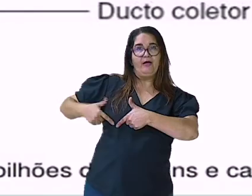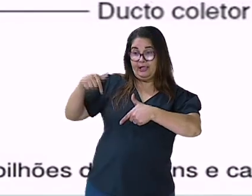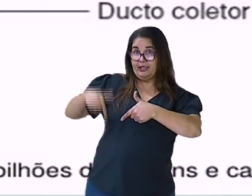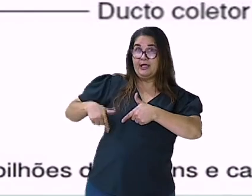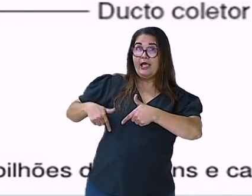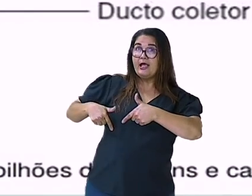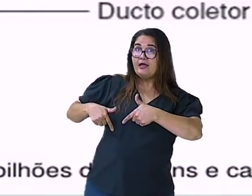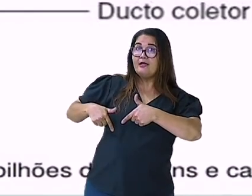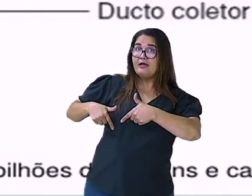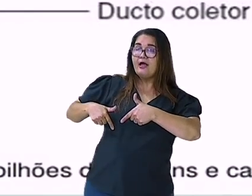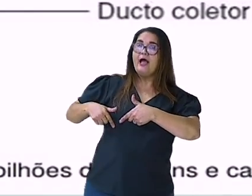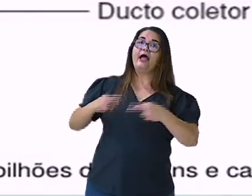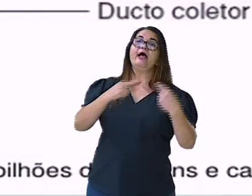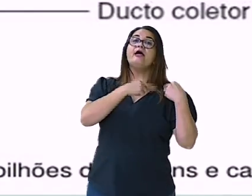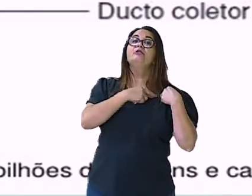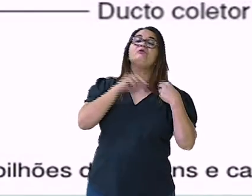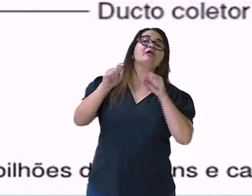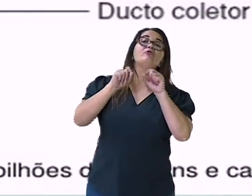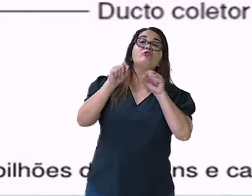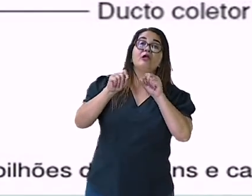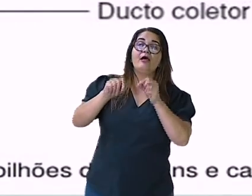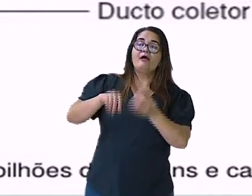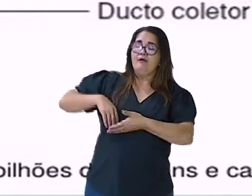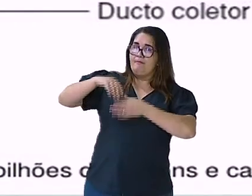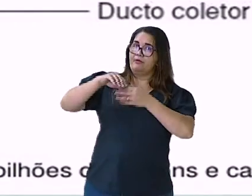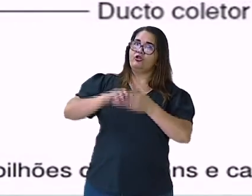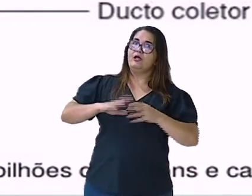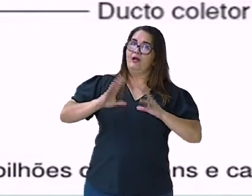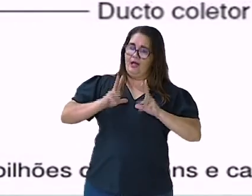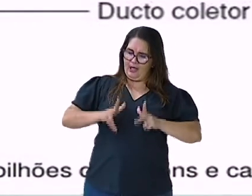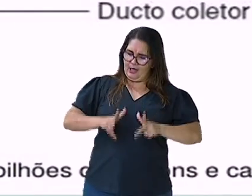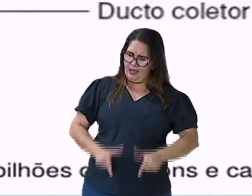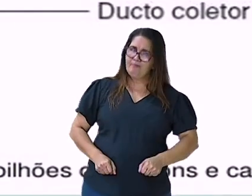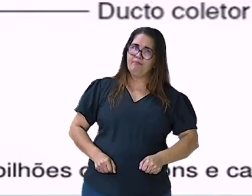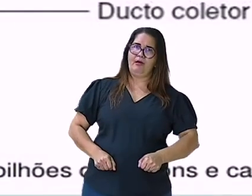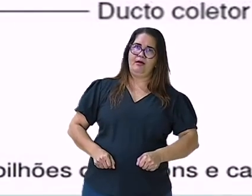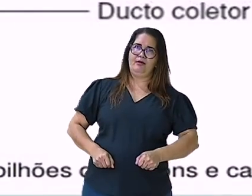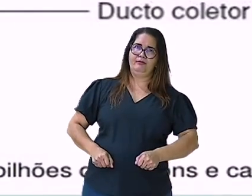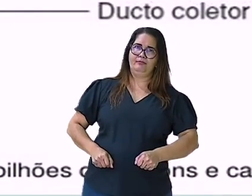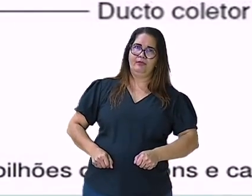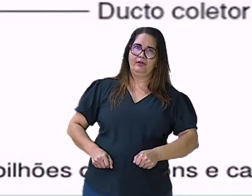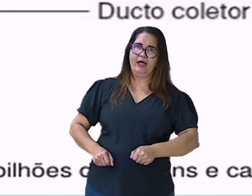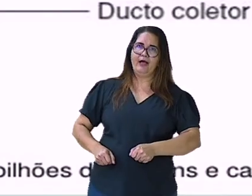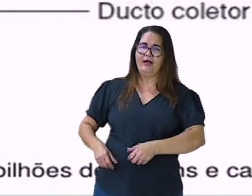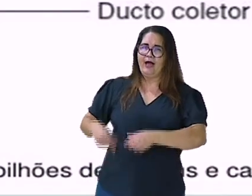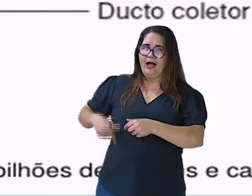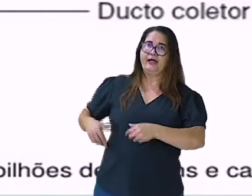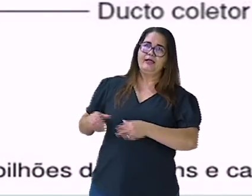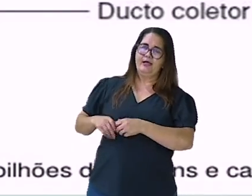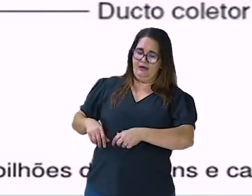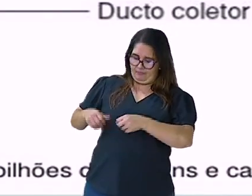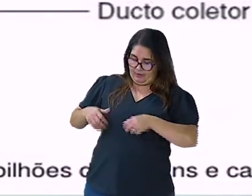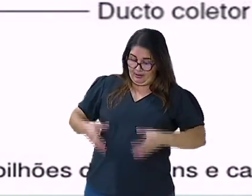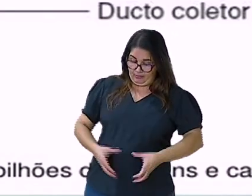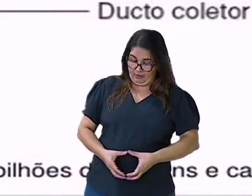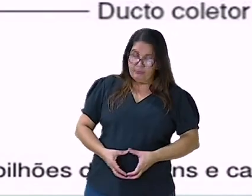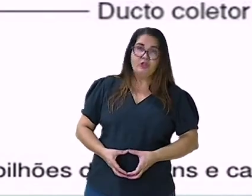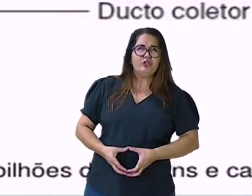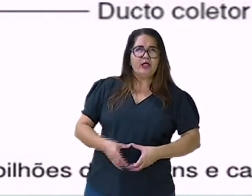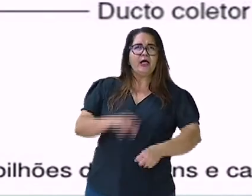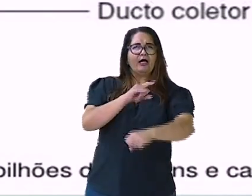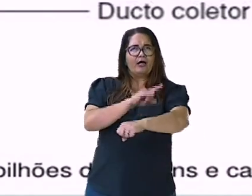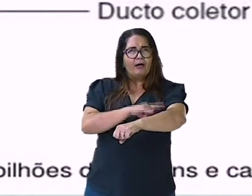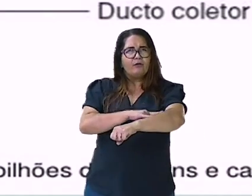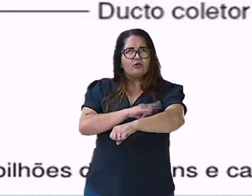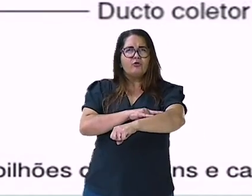o sangue, tirar os resíduos, produzir a excreta, que é a urina, e eliminar então. E para